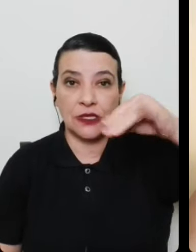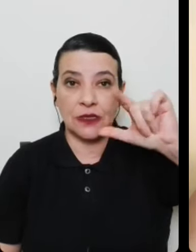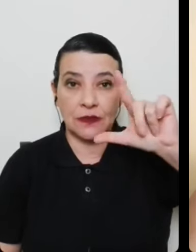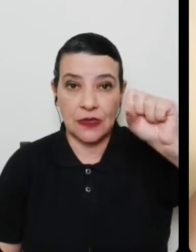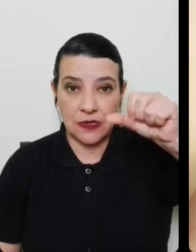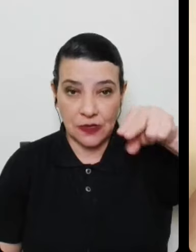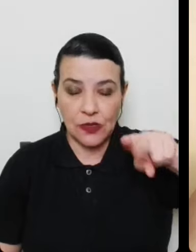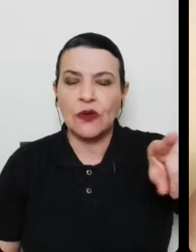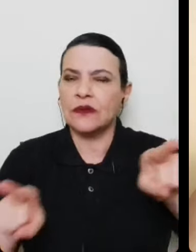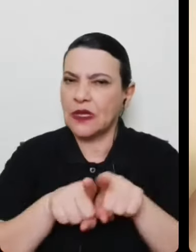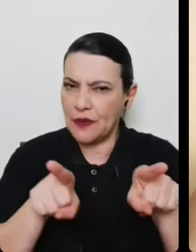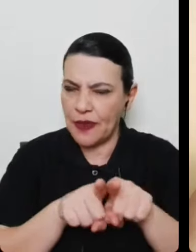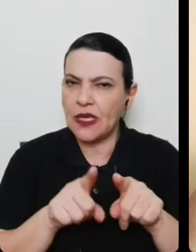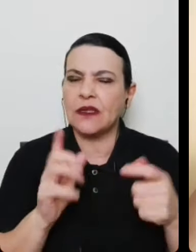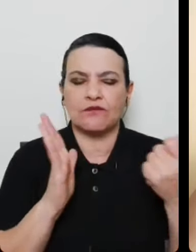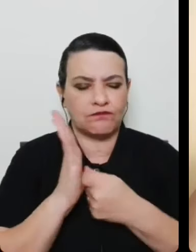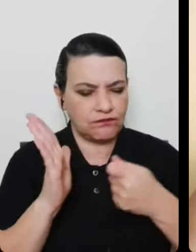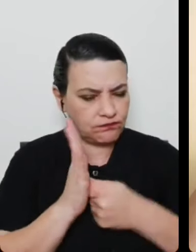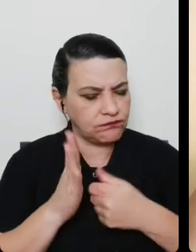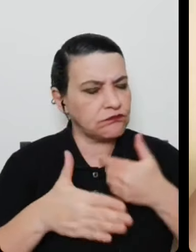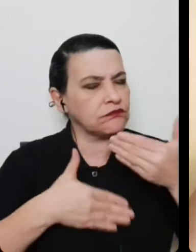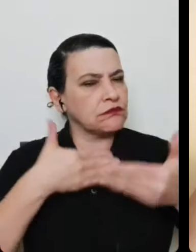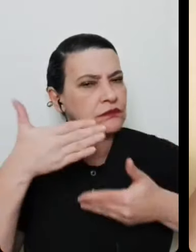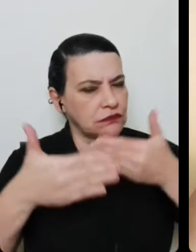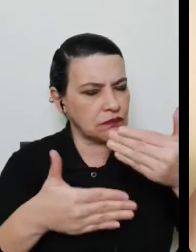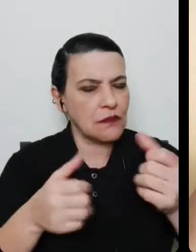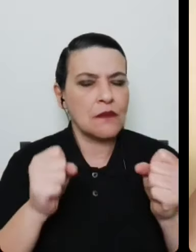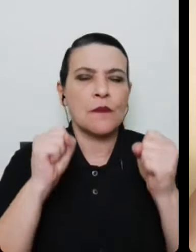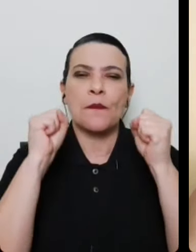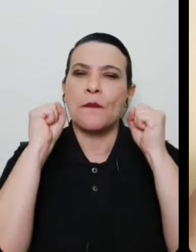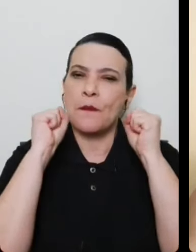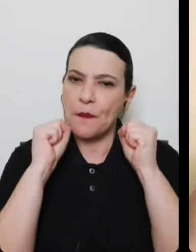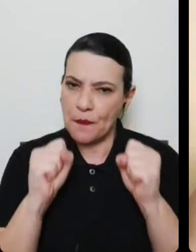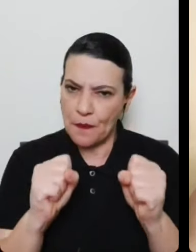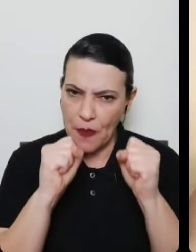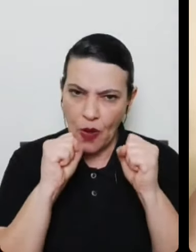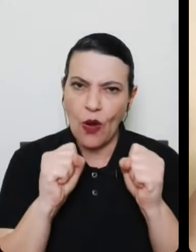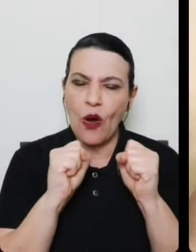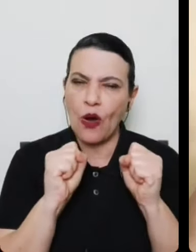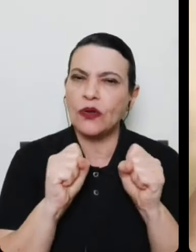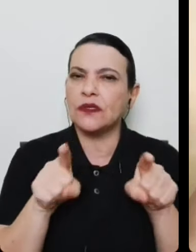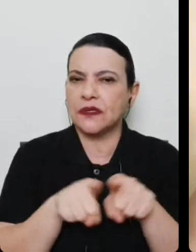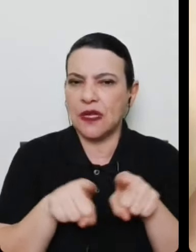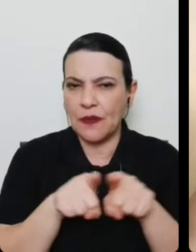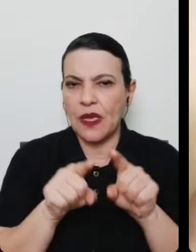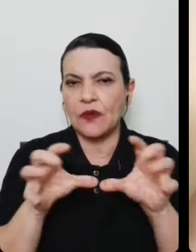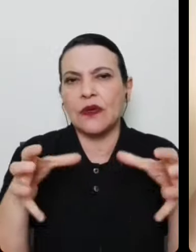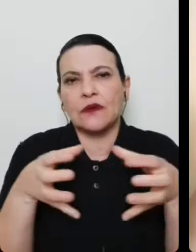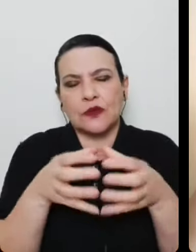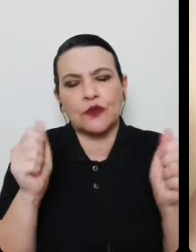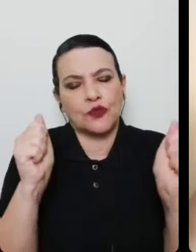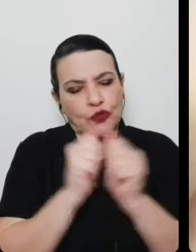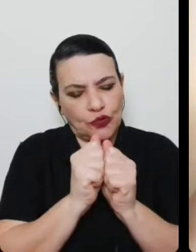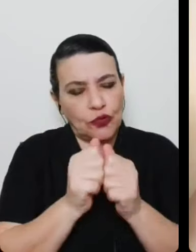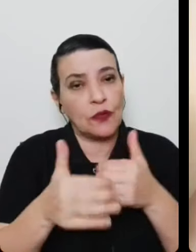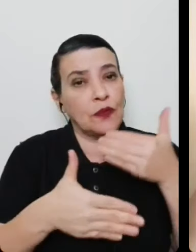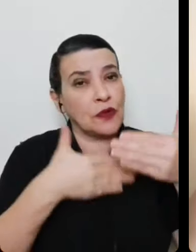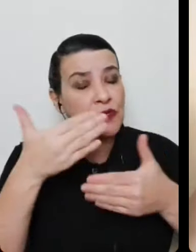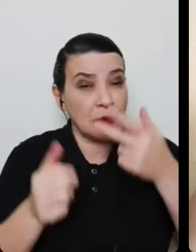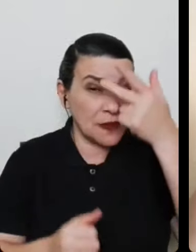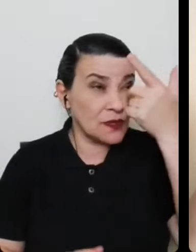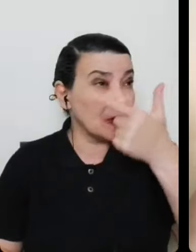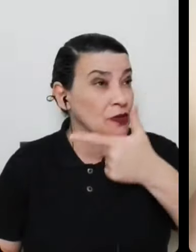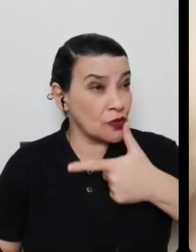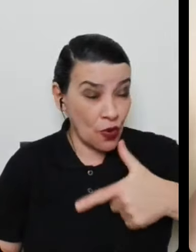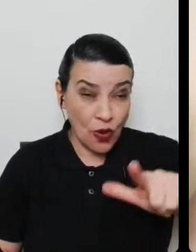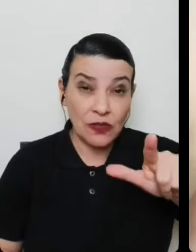nesse processo, que podem e poderiam estar fazendo parte também desse processo. E outras pessoas aí de São